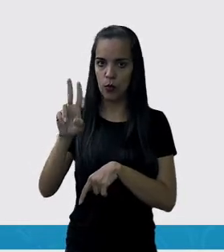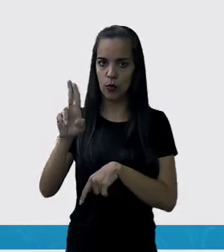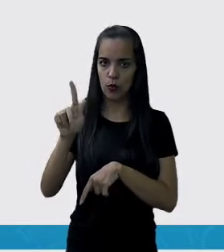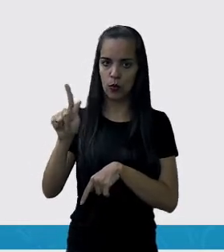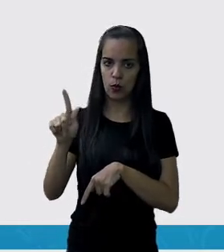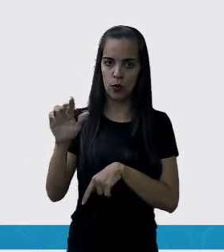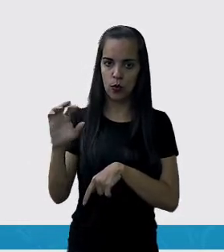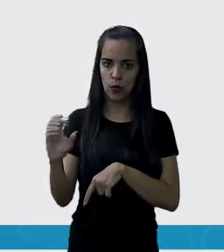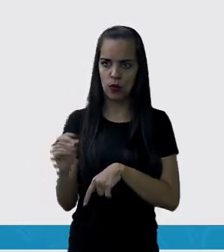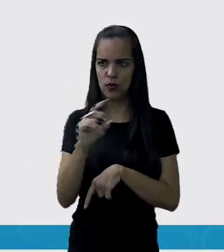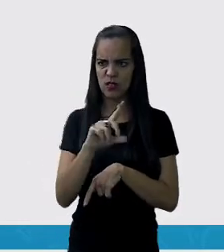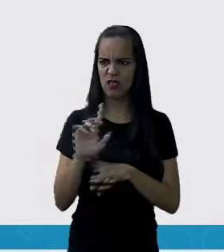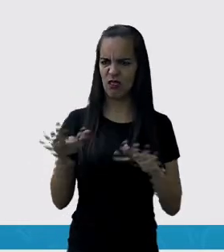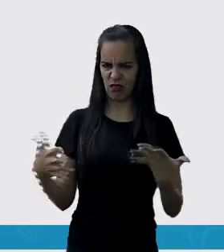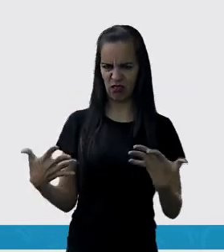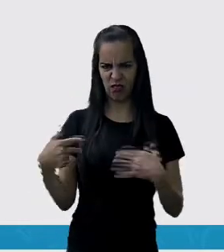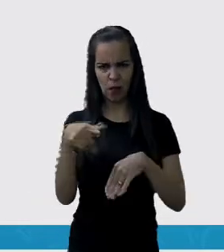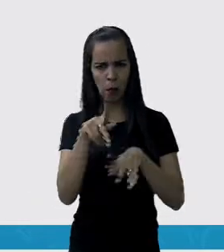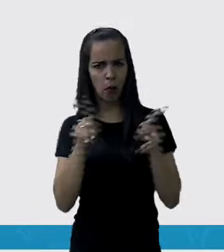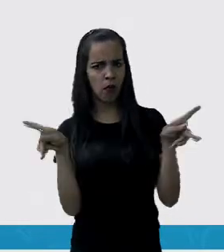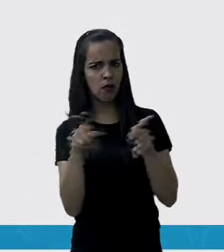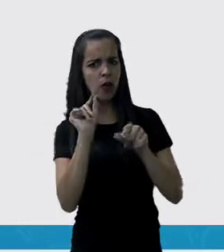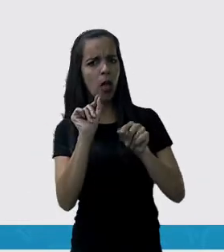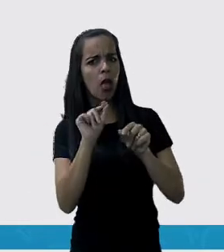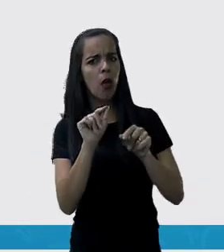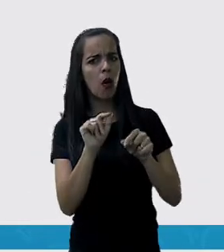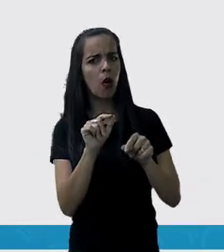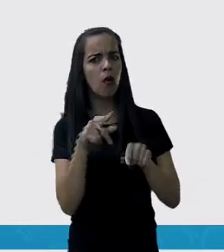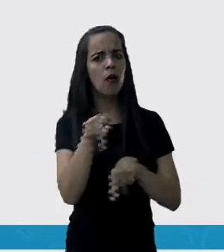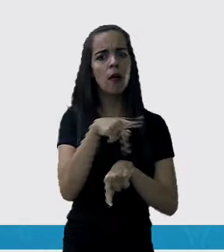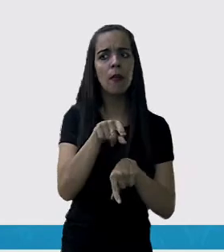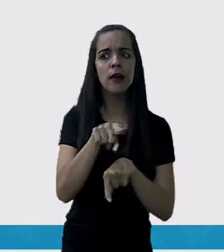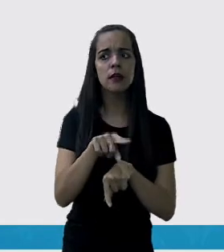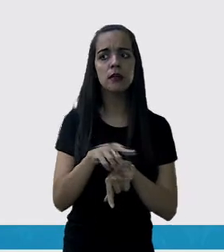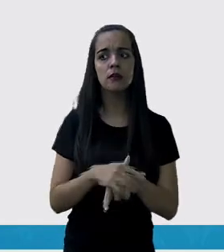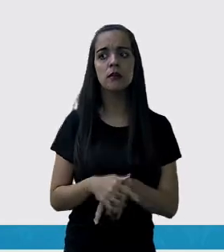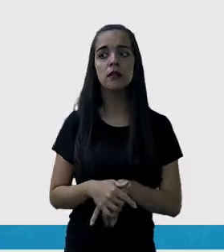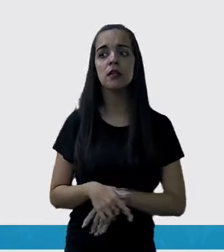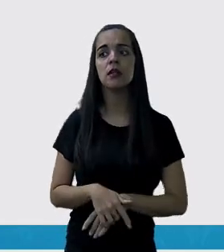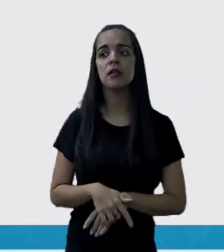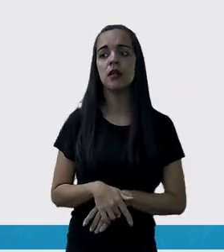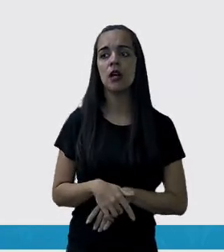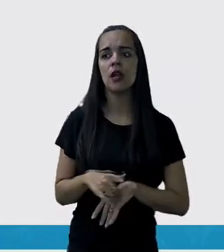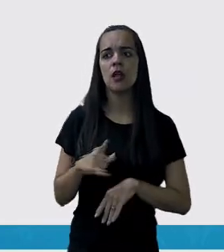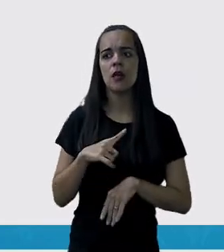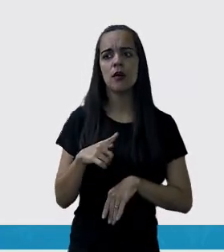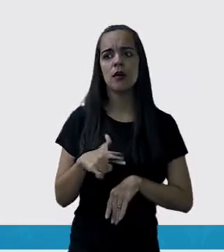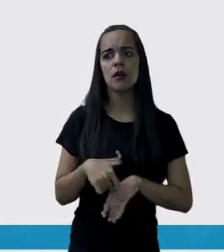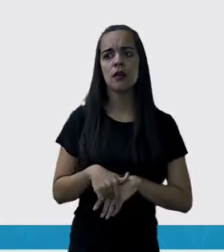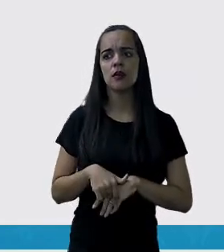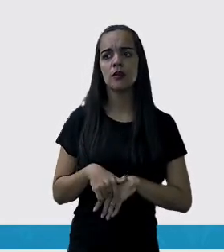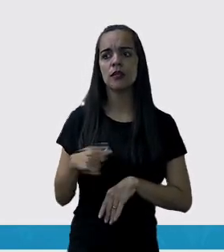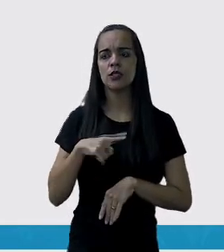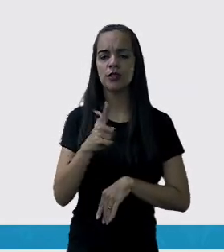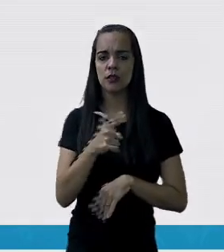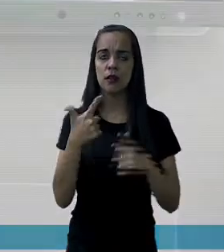Eliane, que país é esse? A Holanda, que na